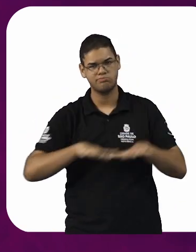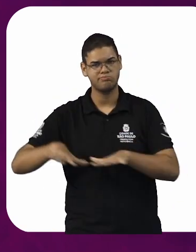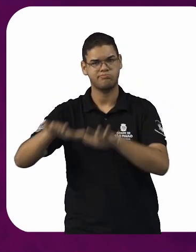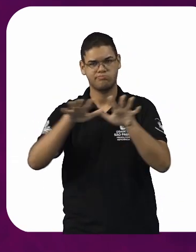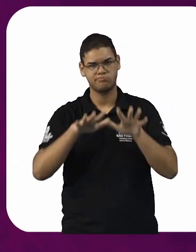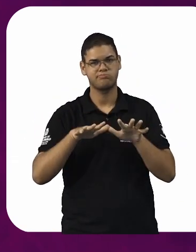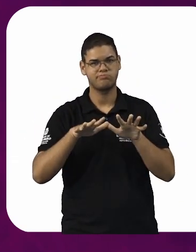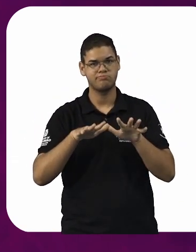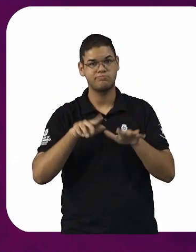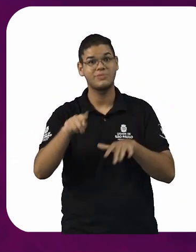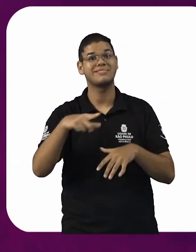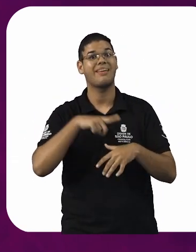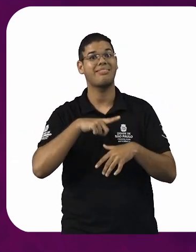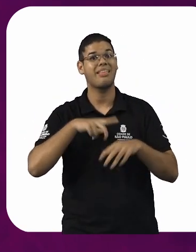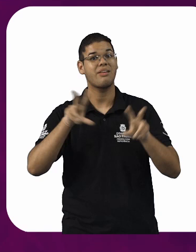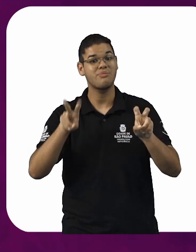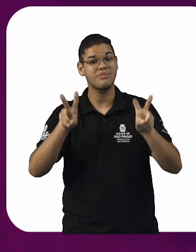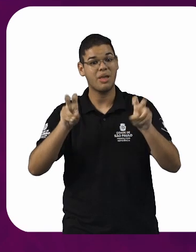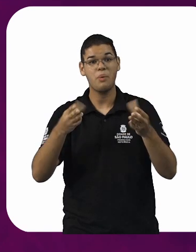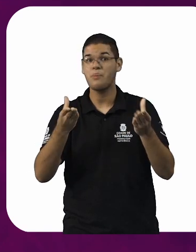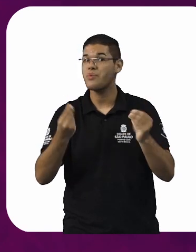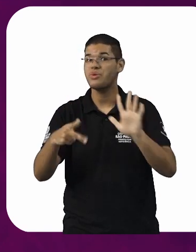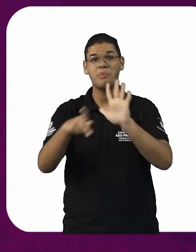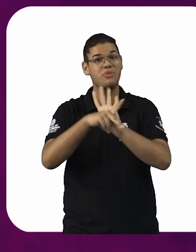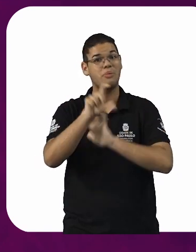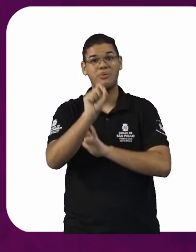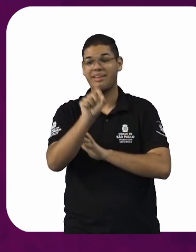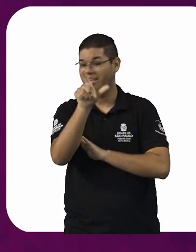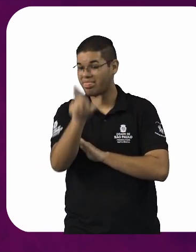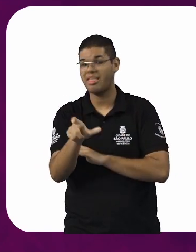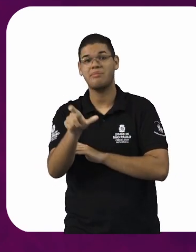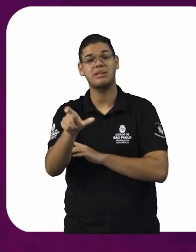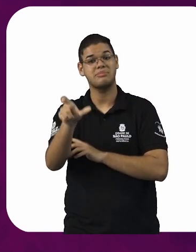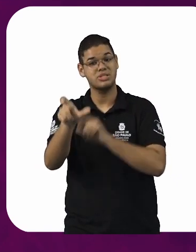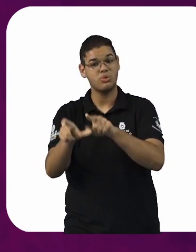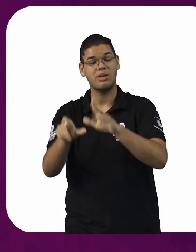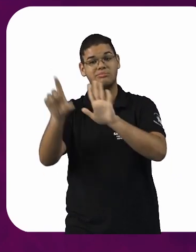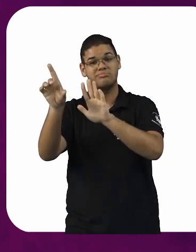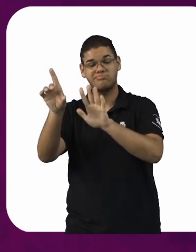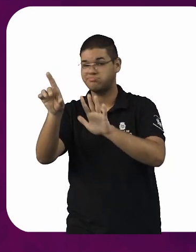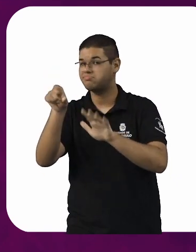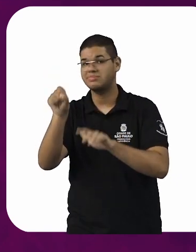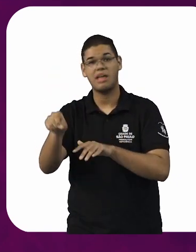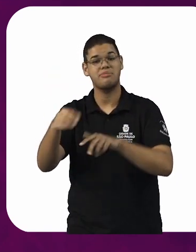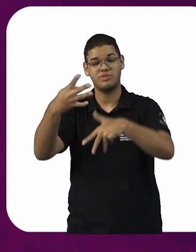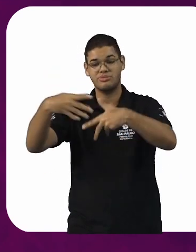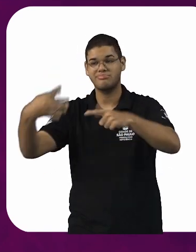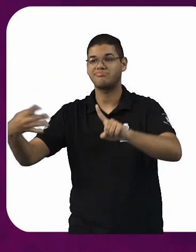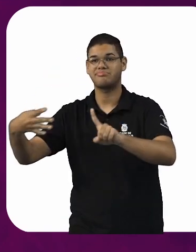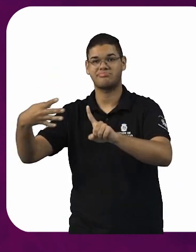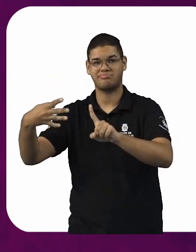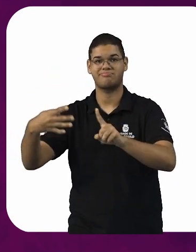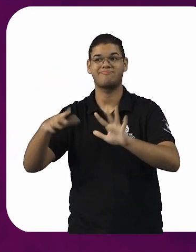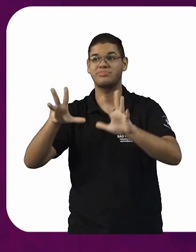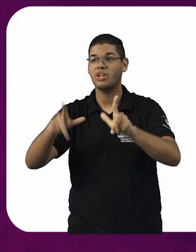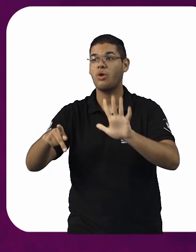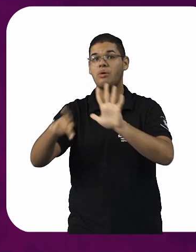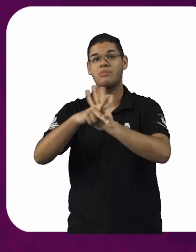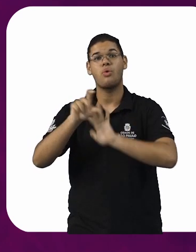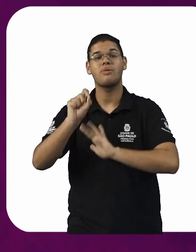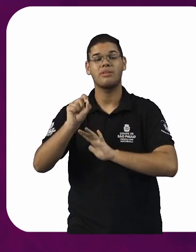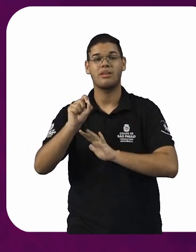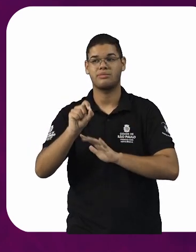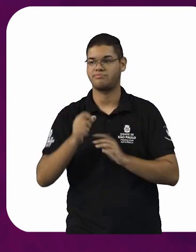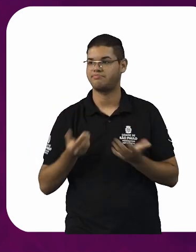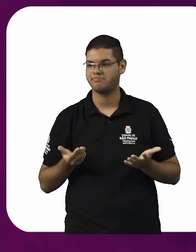tem questões ali muito específicas relacionadas com essas violências, que são exclusivamente, na maior parte das vezes,